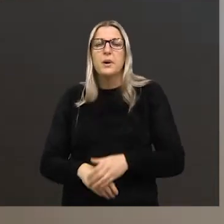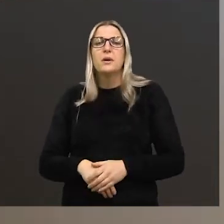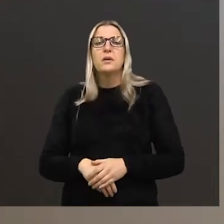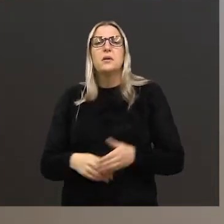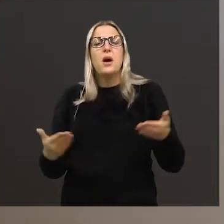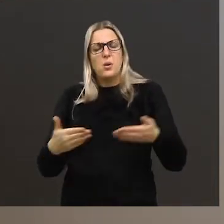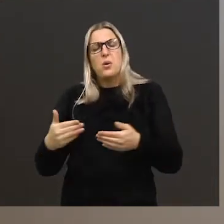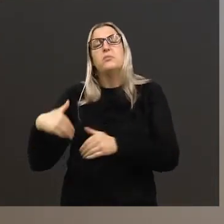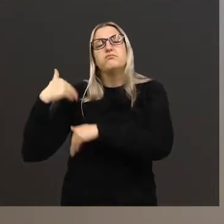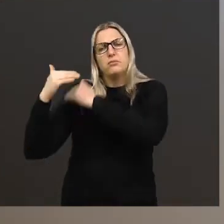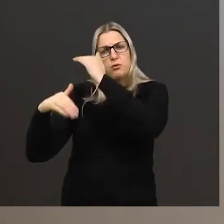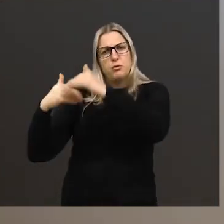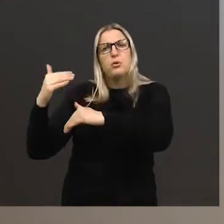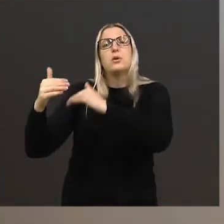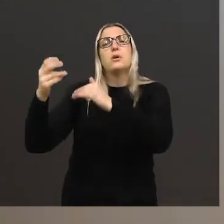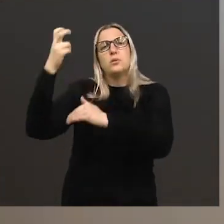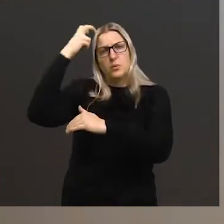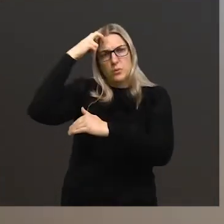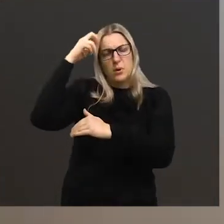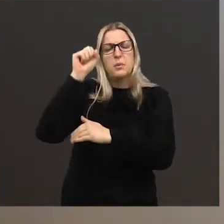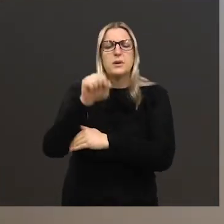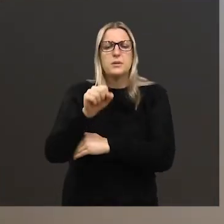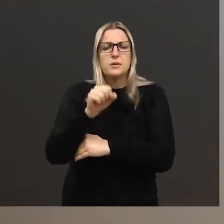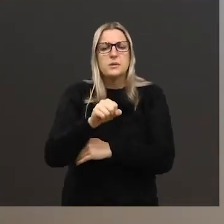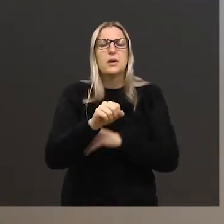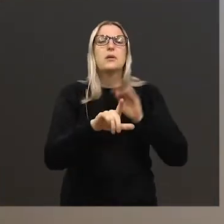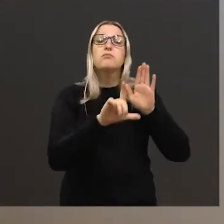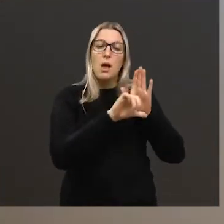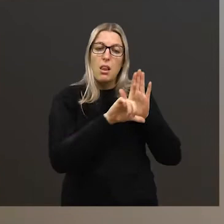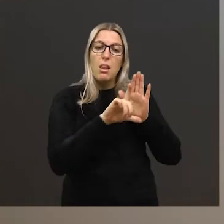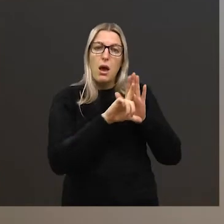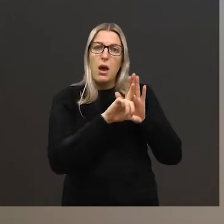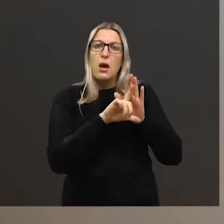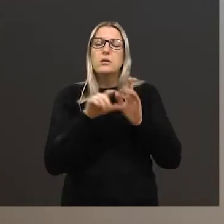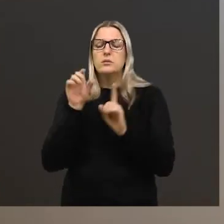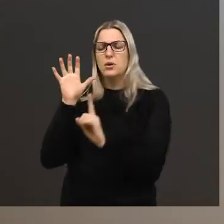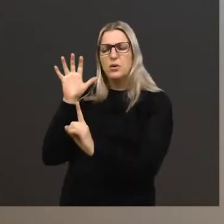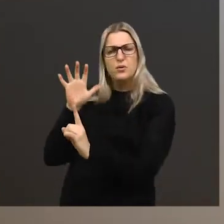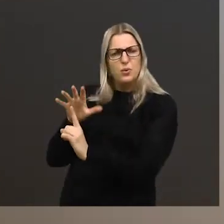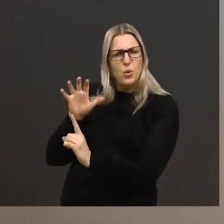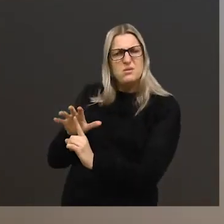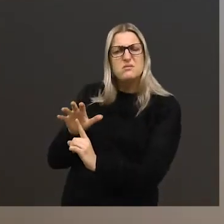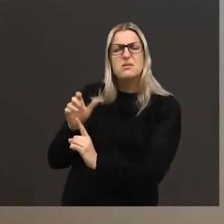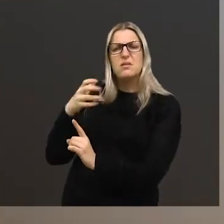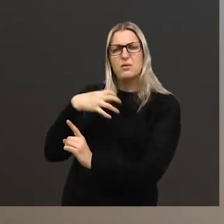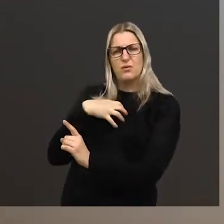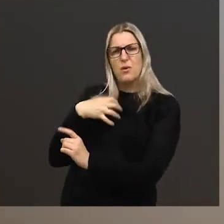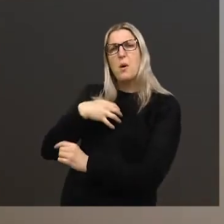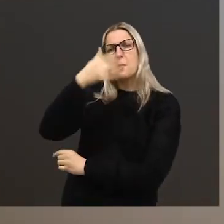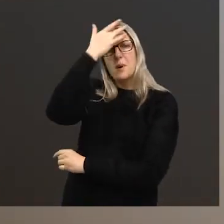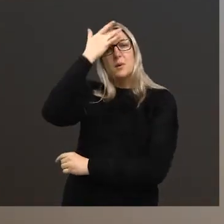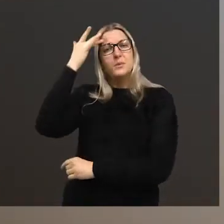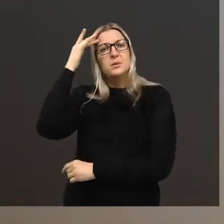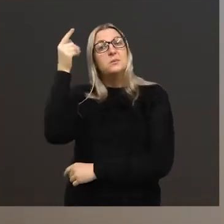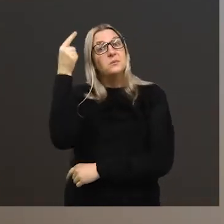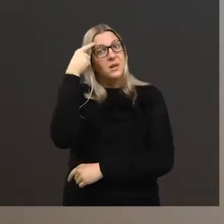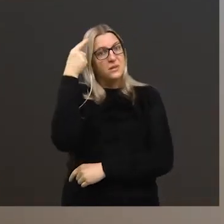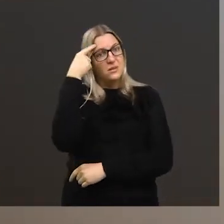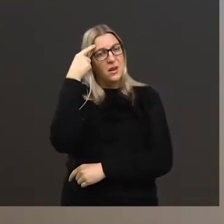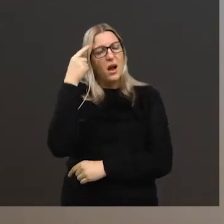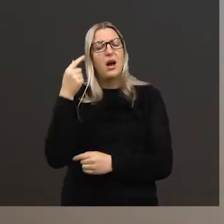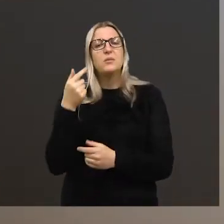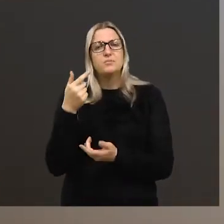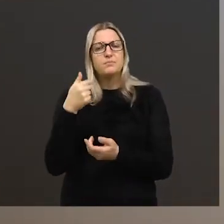né, culturalmente também, e a legislação, ela influencia muito na maneira das pessoas pensarem. Então, me